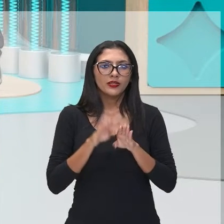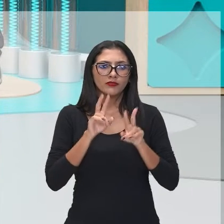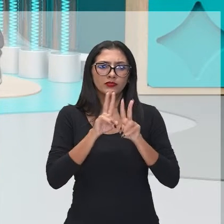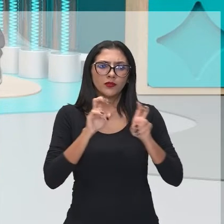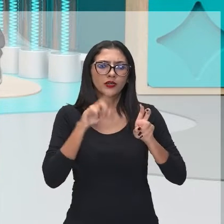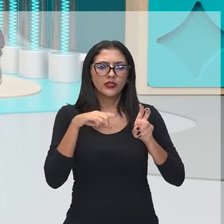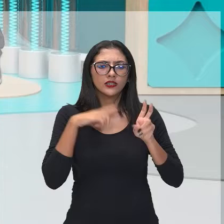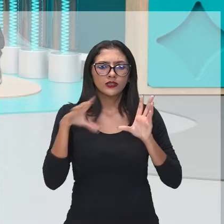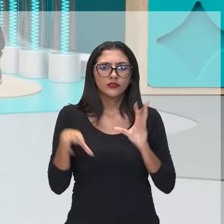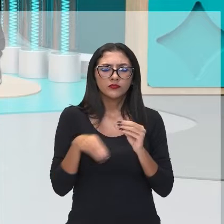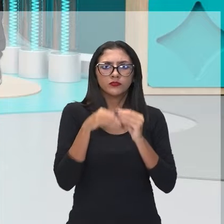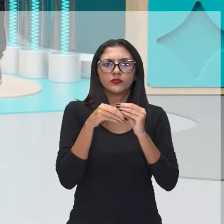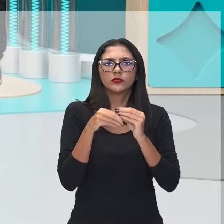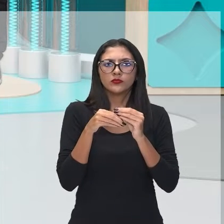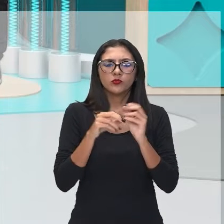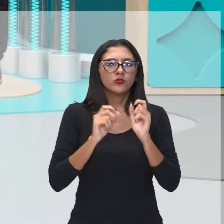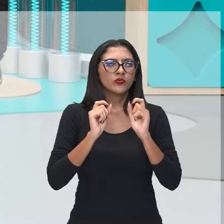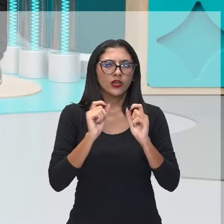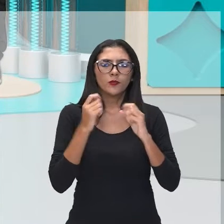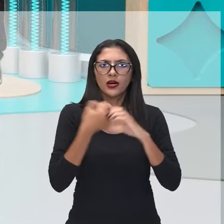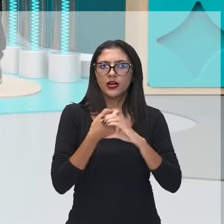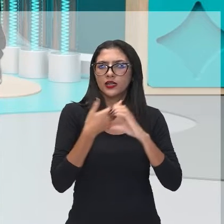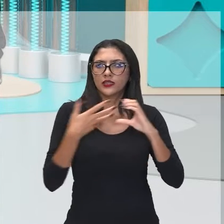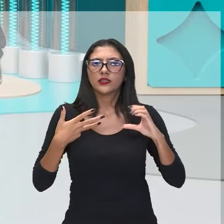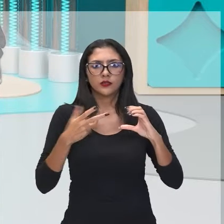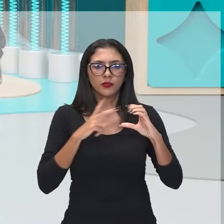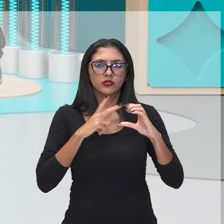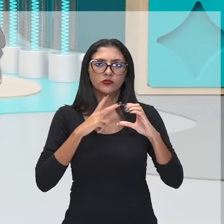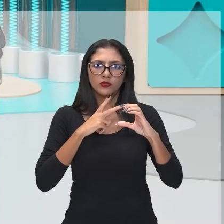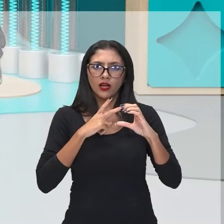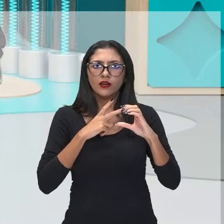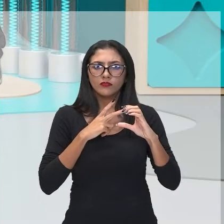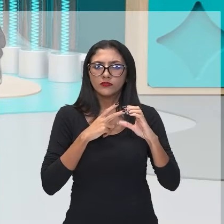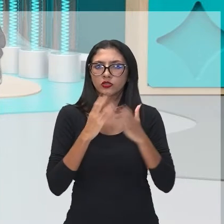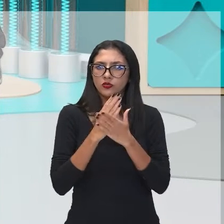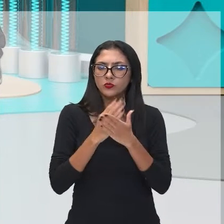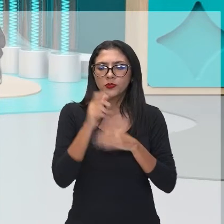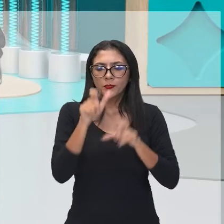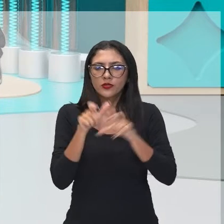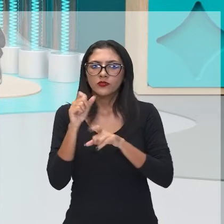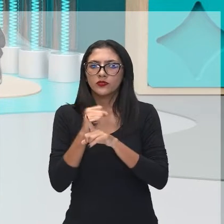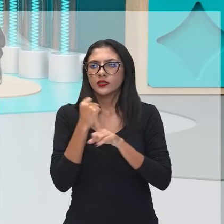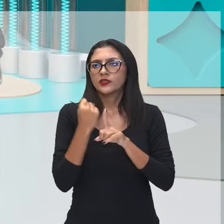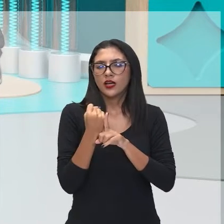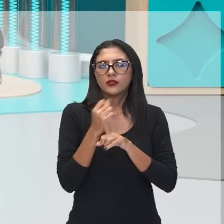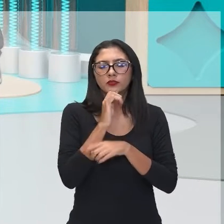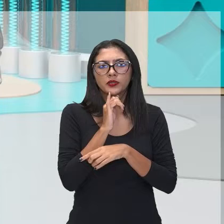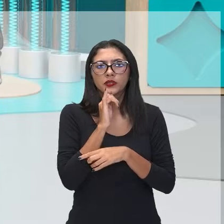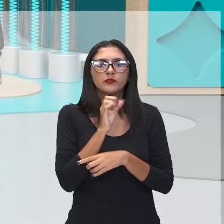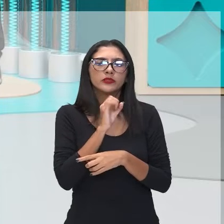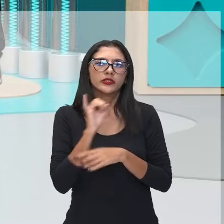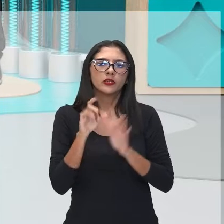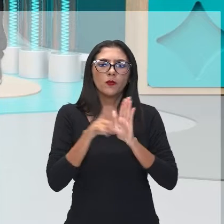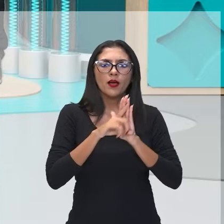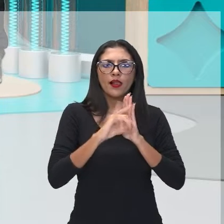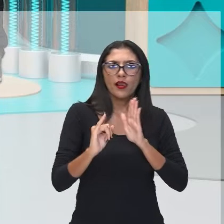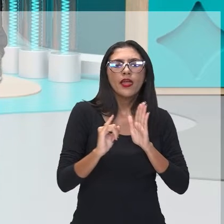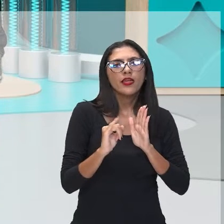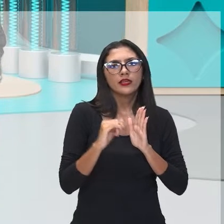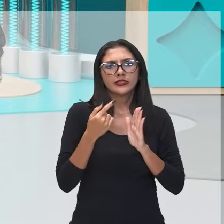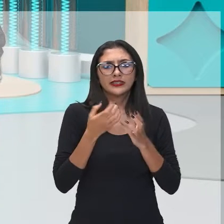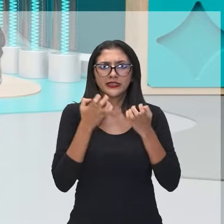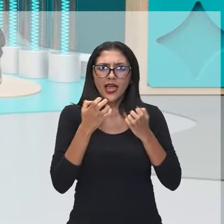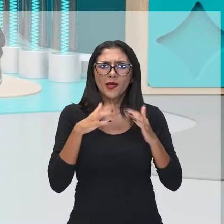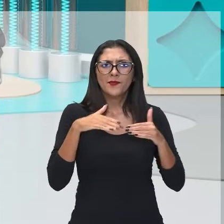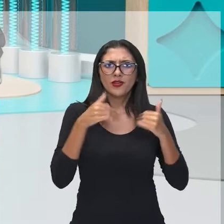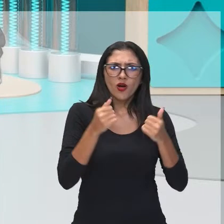uma condição, certo? Então, perceba que se queremos ter uma lei melhor, uma sociedade melhor,